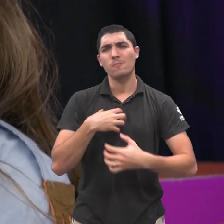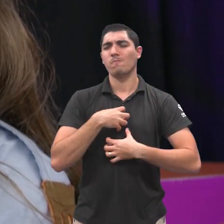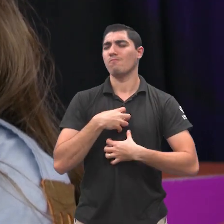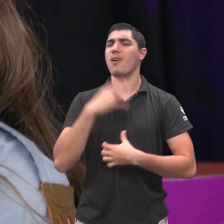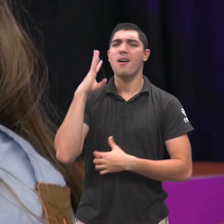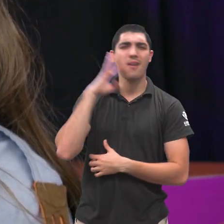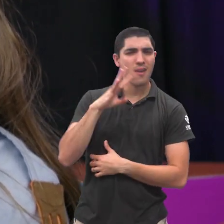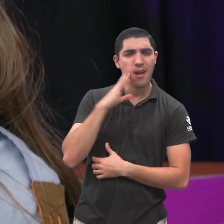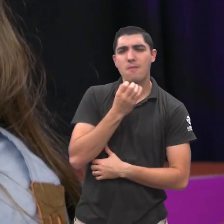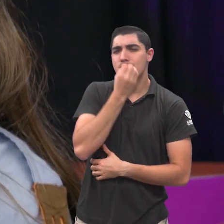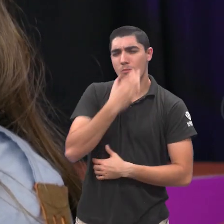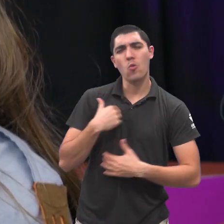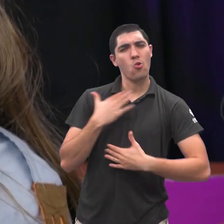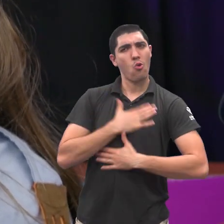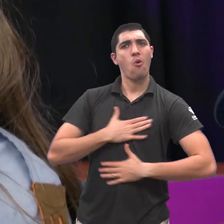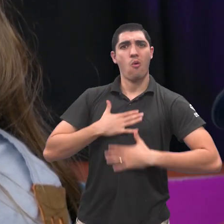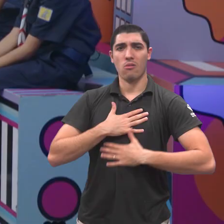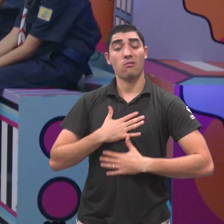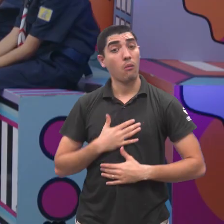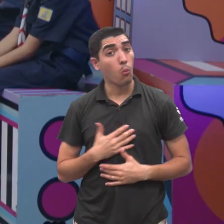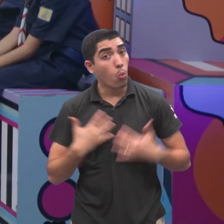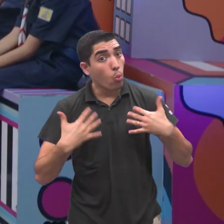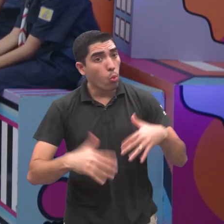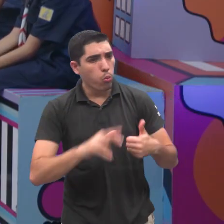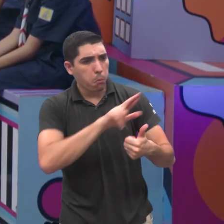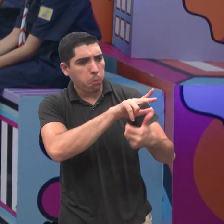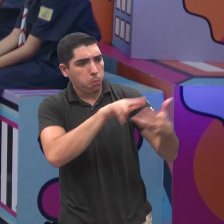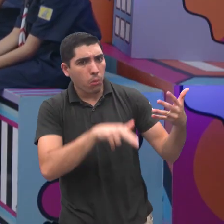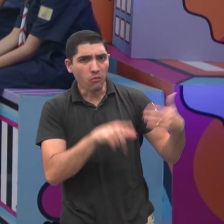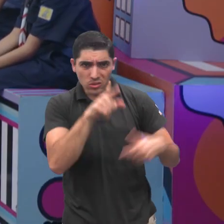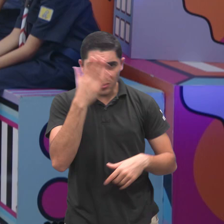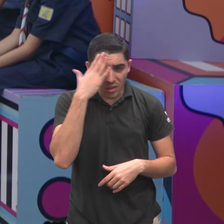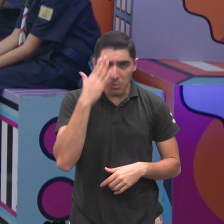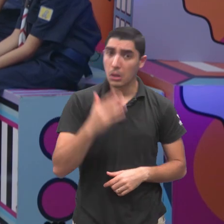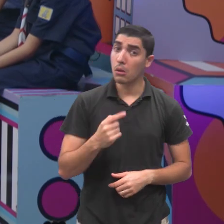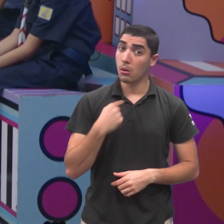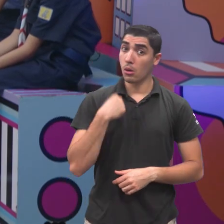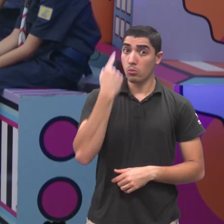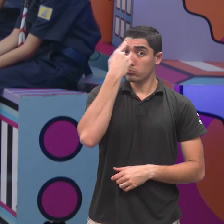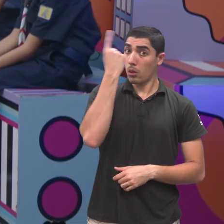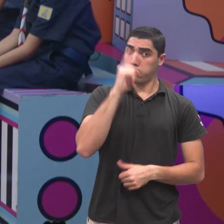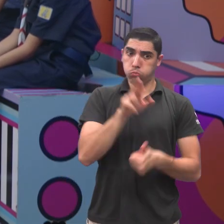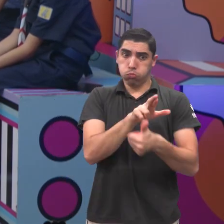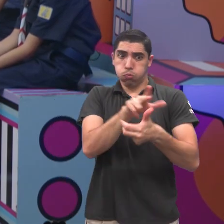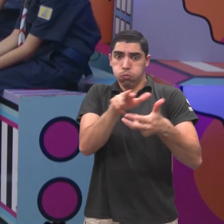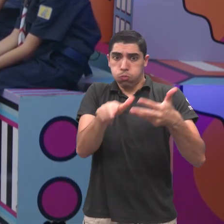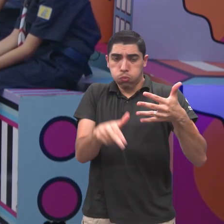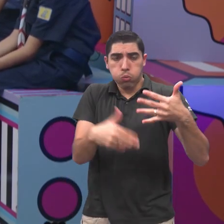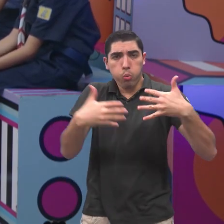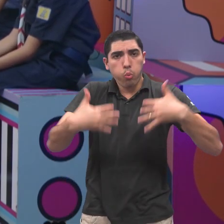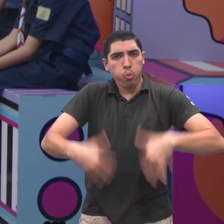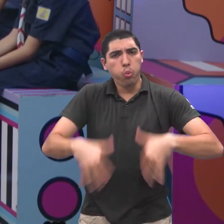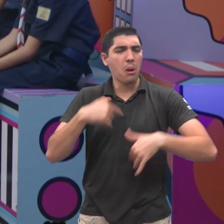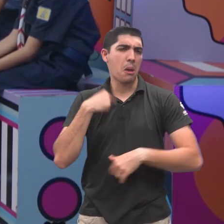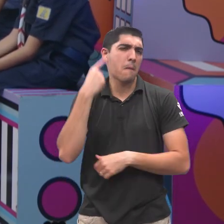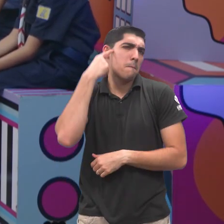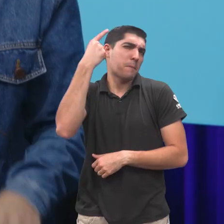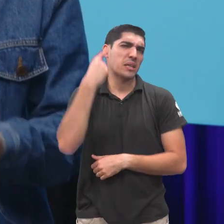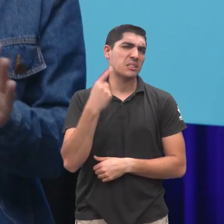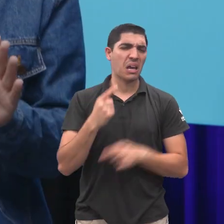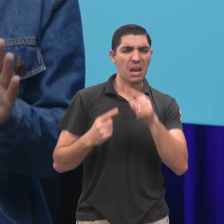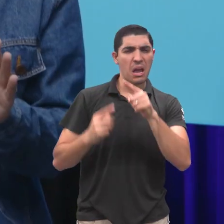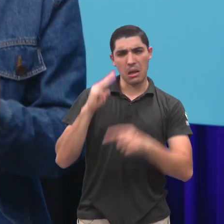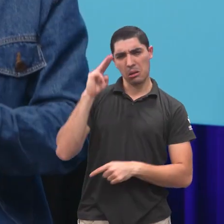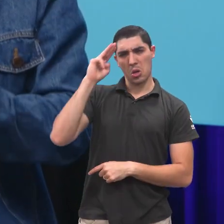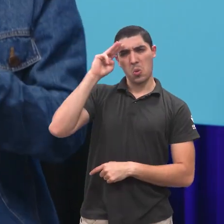muito legal lá, a gente se diverte bastante também. Tem muita coisa, né? Aprendendo. Você tinha noção disso tudo? Eu nem tinha noção que era tanta coisa assim, Thiago. Viu? Normalmente a gente tem